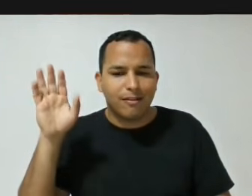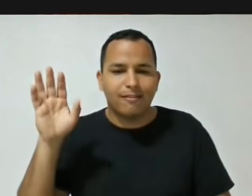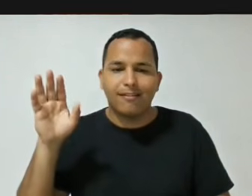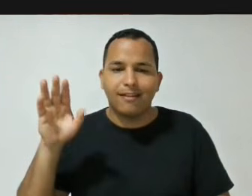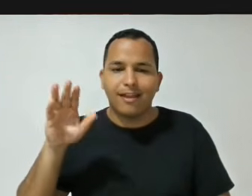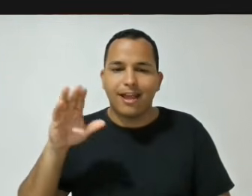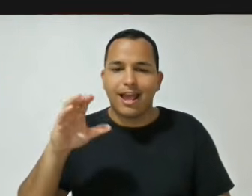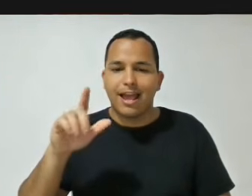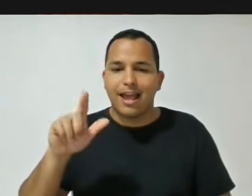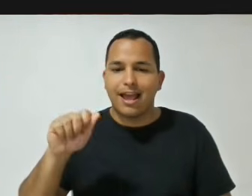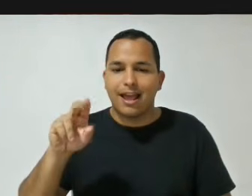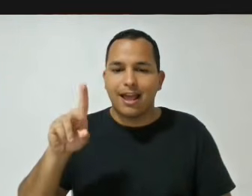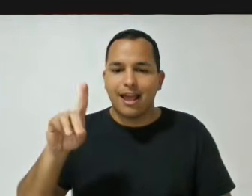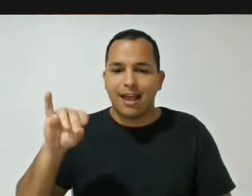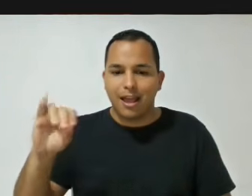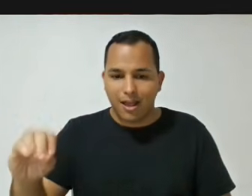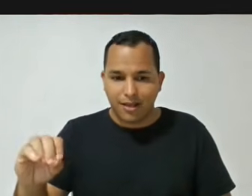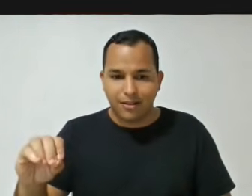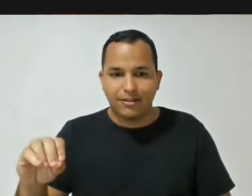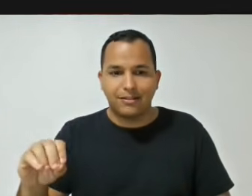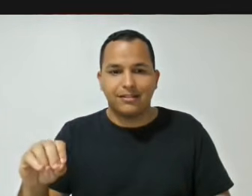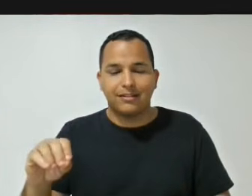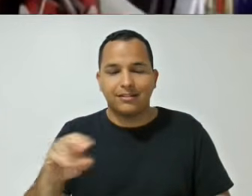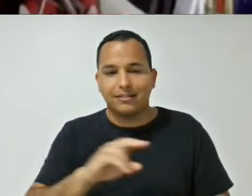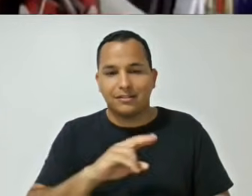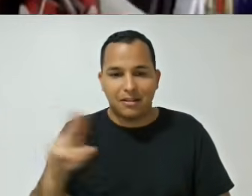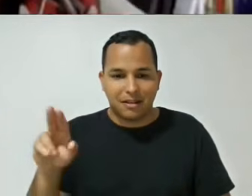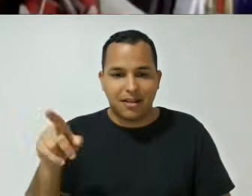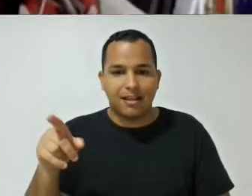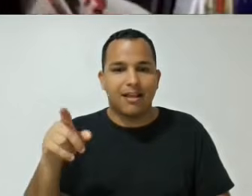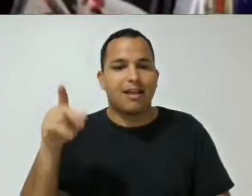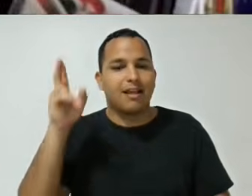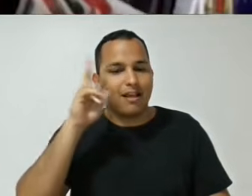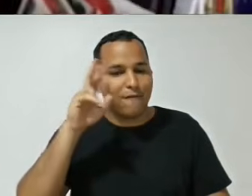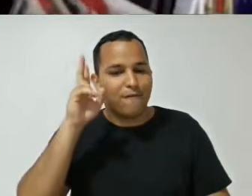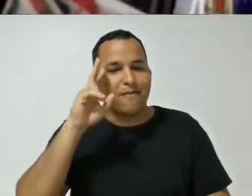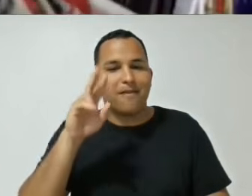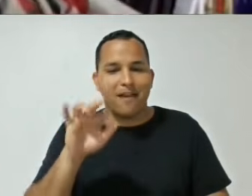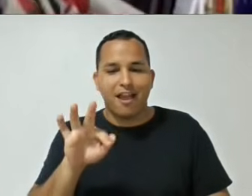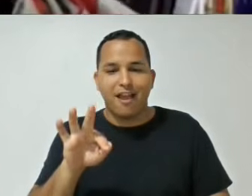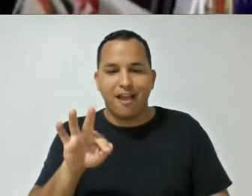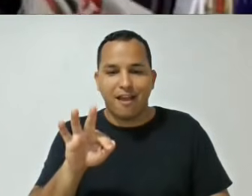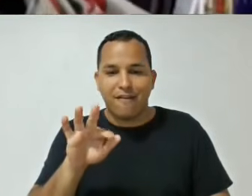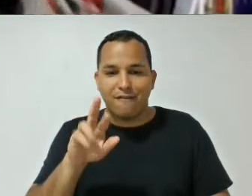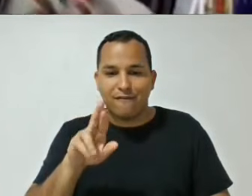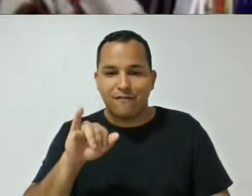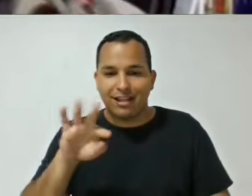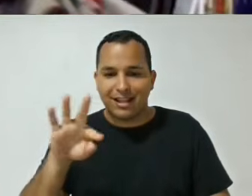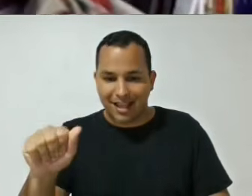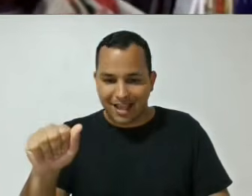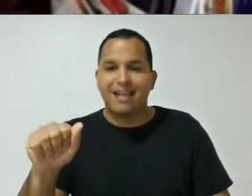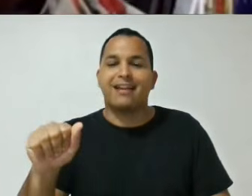Emanuel, sabe? Popular Fritas. O Fritas! Batata Fritas.